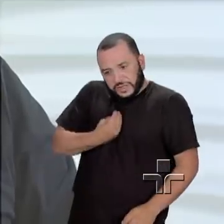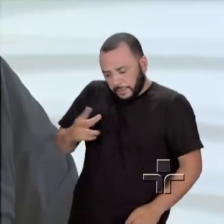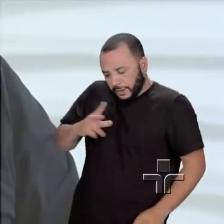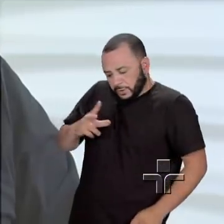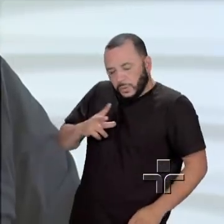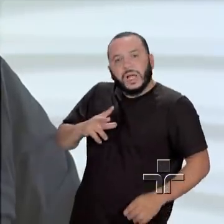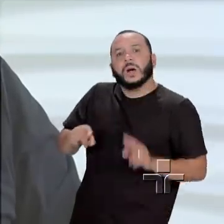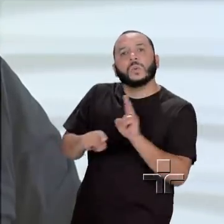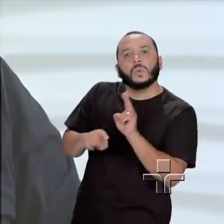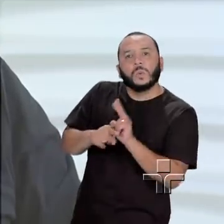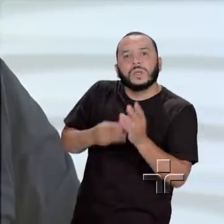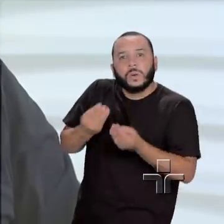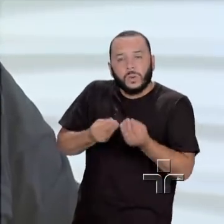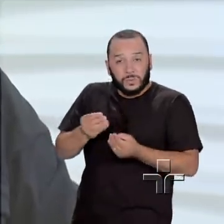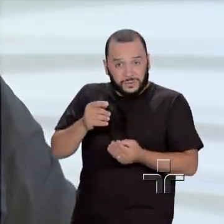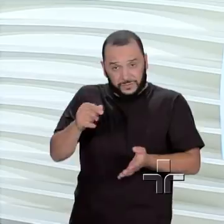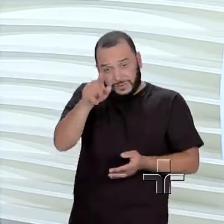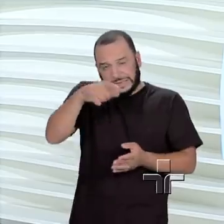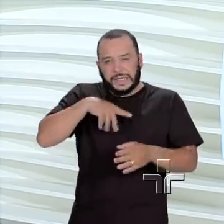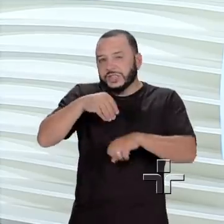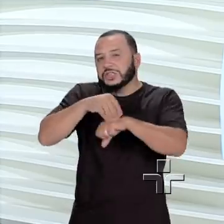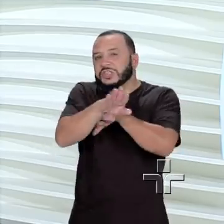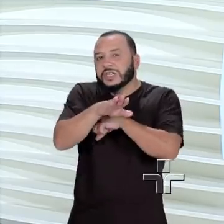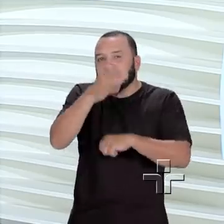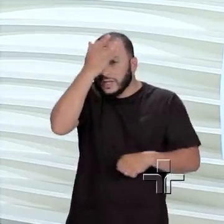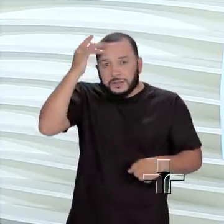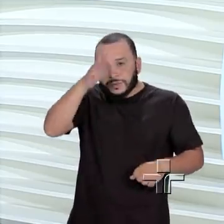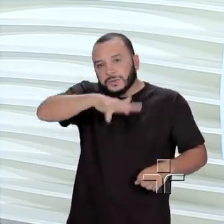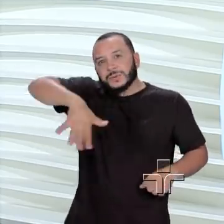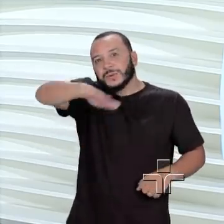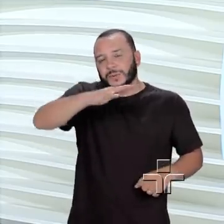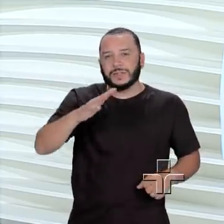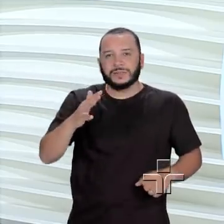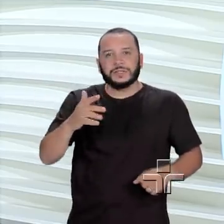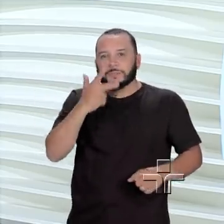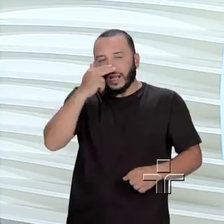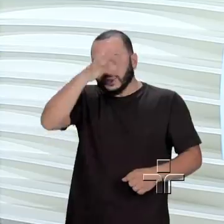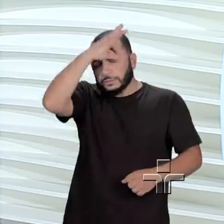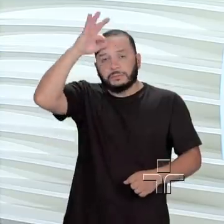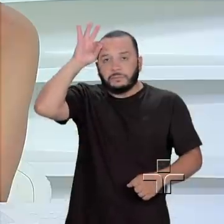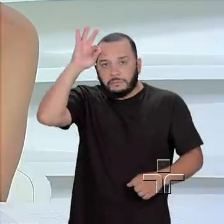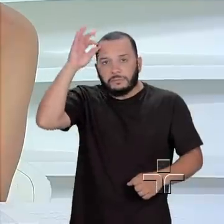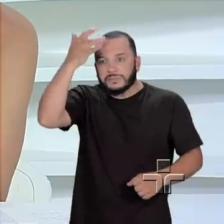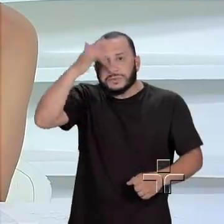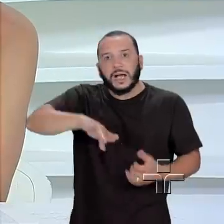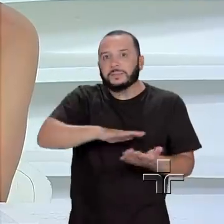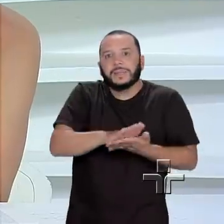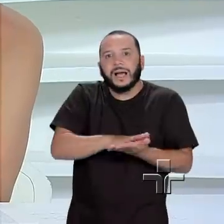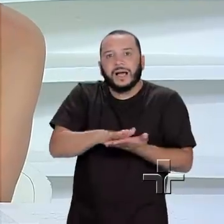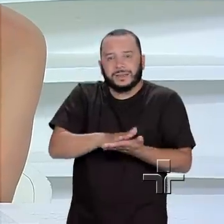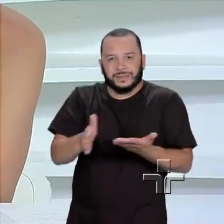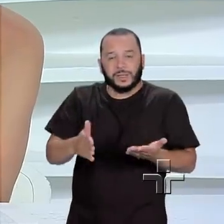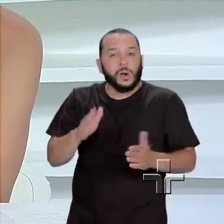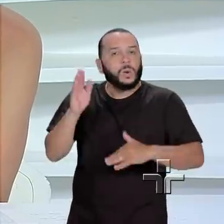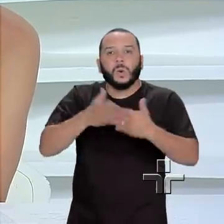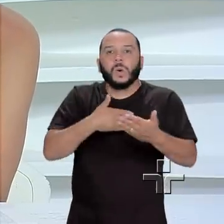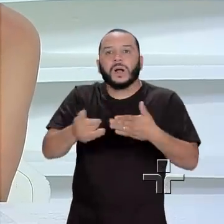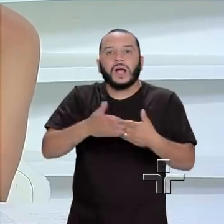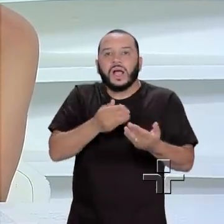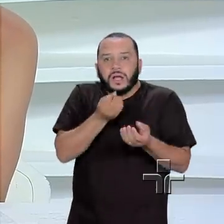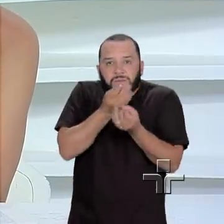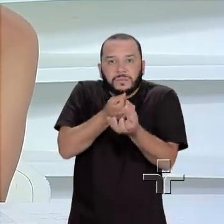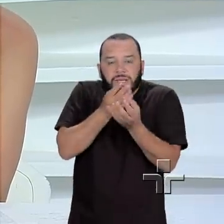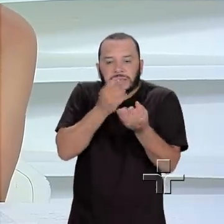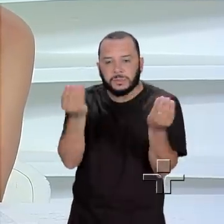e que dica que você daria para as pessoas que estão despreparadas, porque elas não sabem que qualquer informação que elas colocam nas